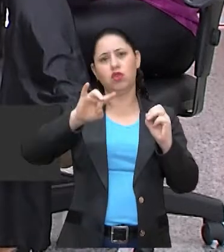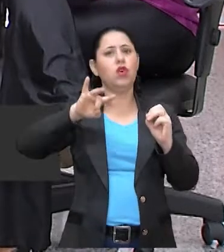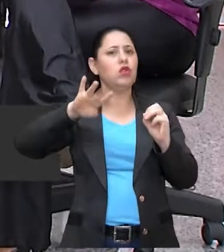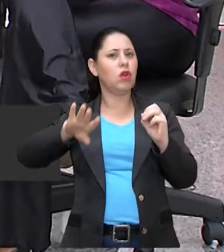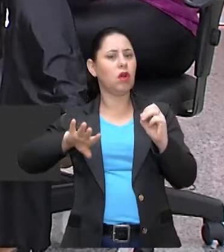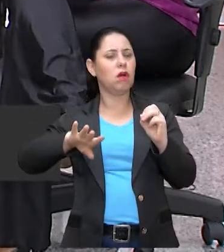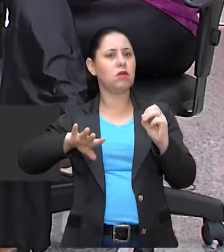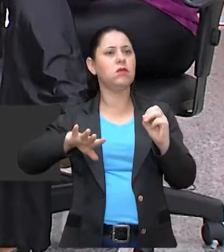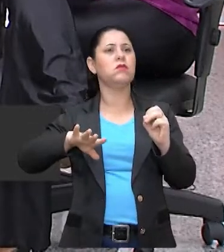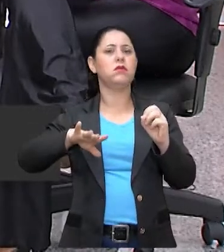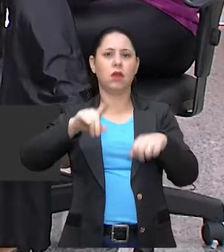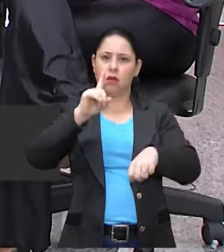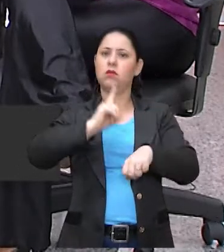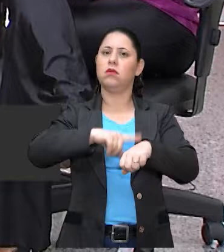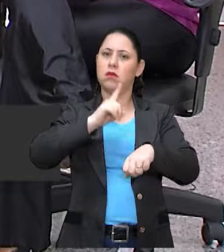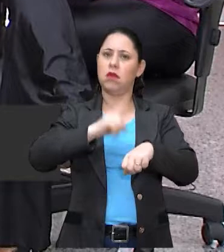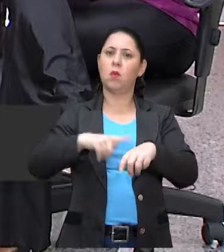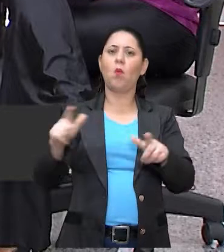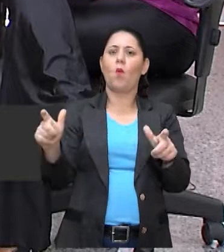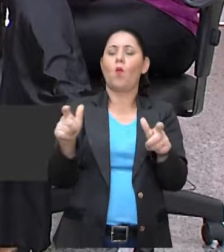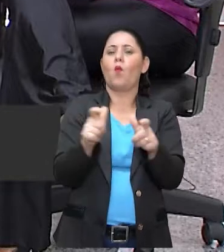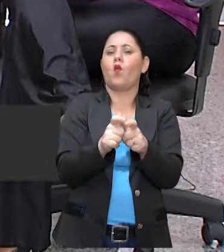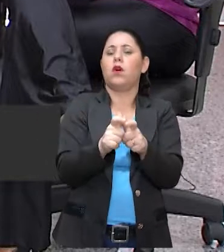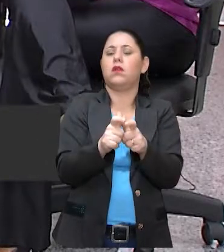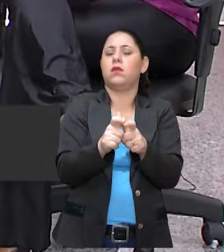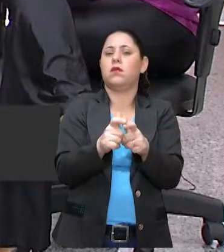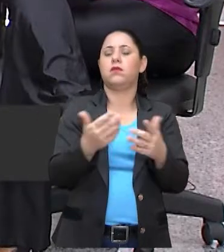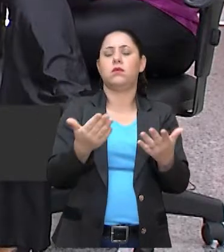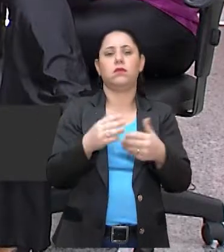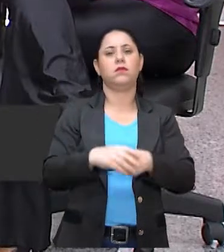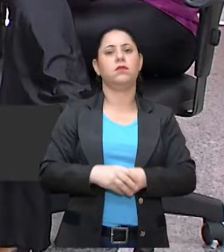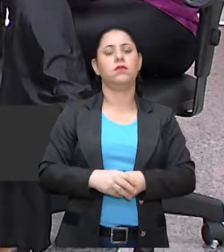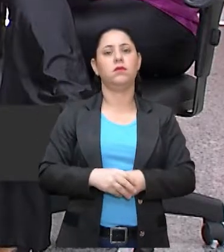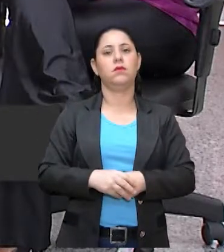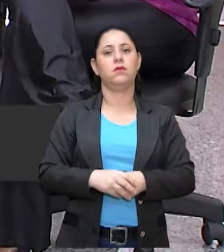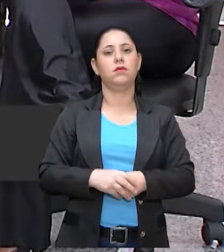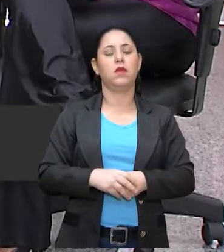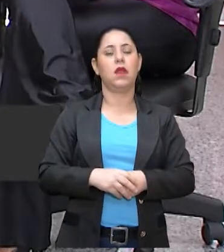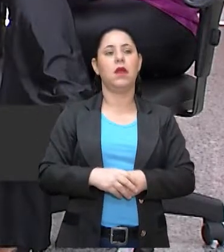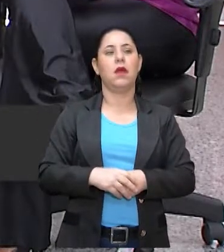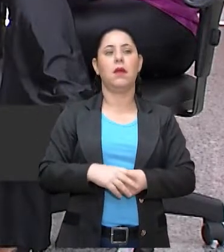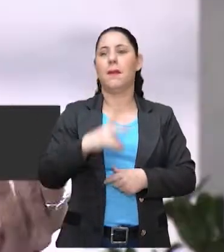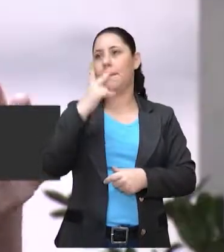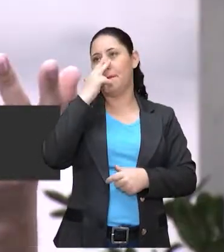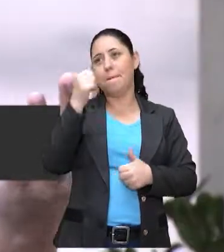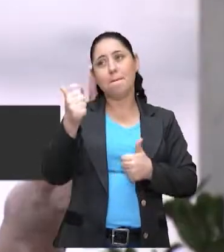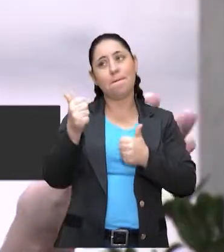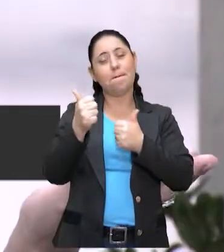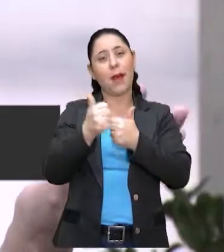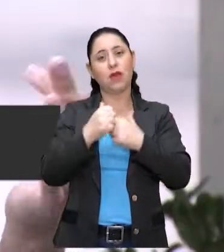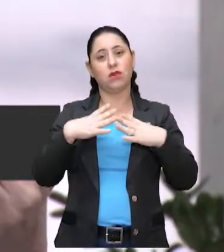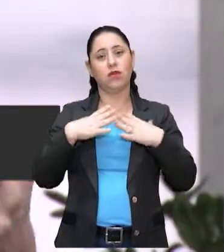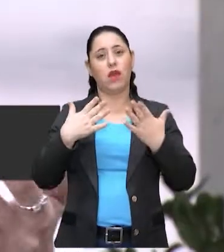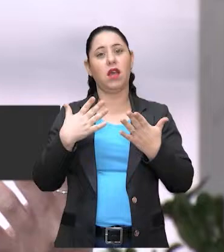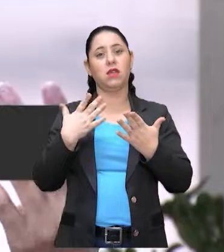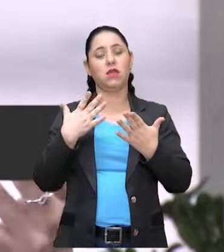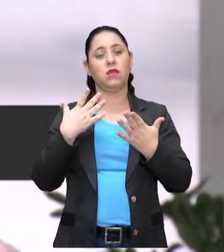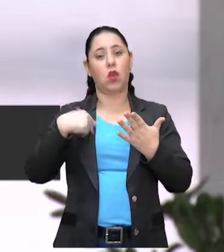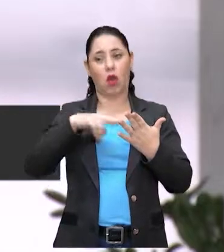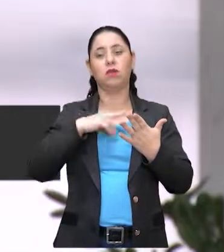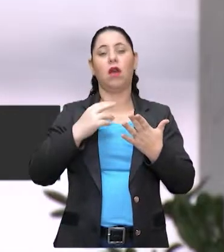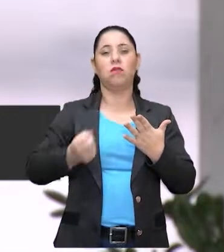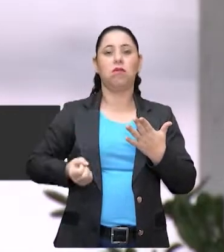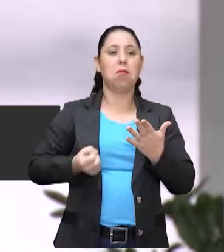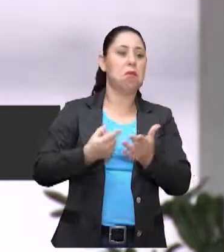dias, assim, é um tempo bem curto. Cravadinho, né? Perto de período de festas que normalmente a gente já gasta, porque daí,